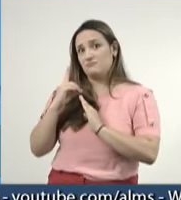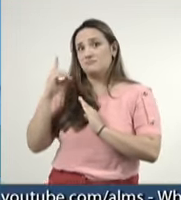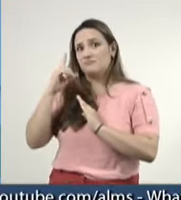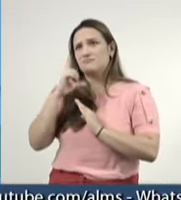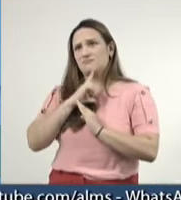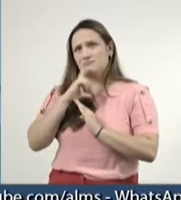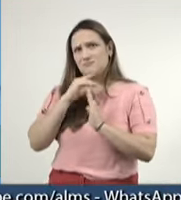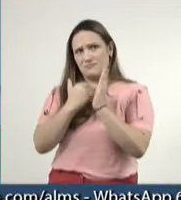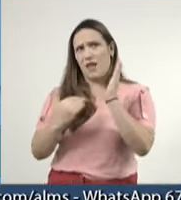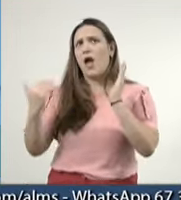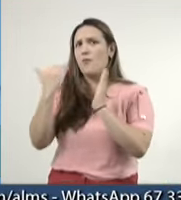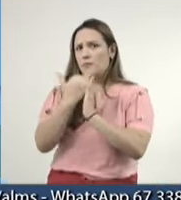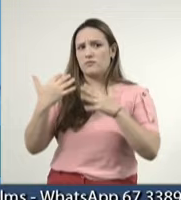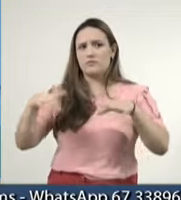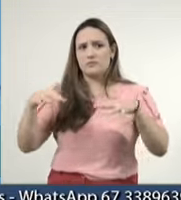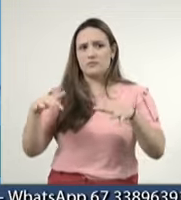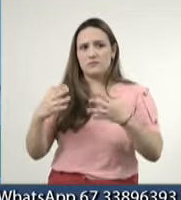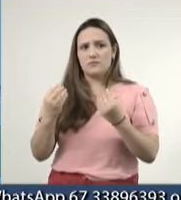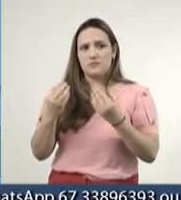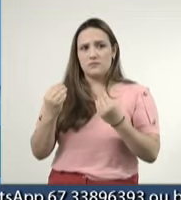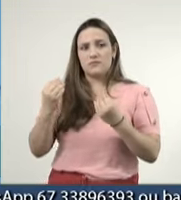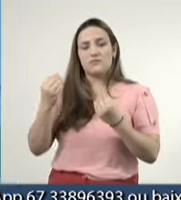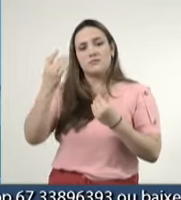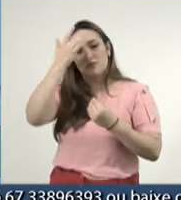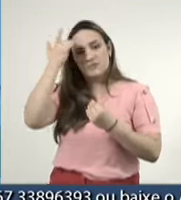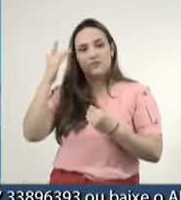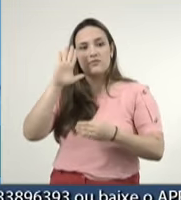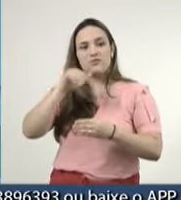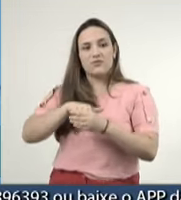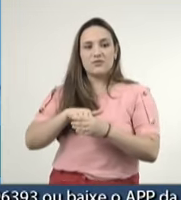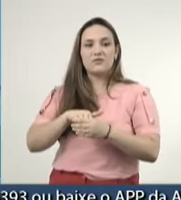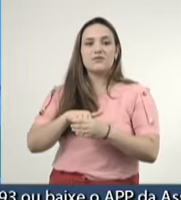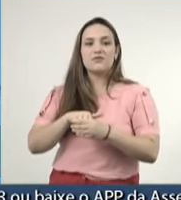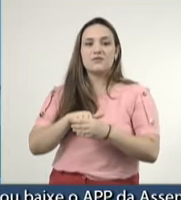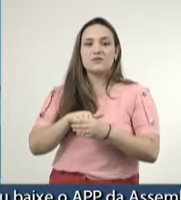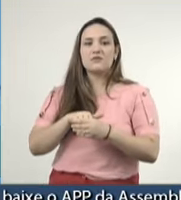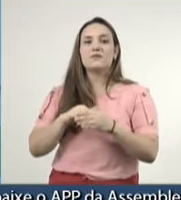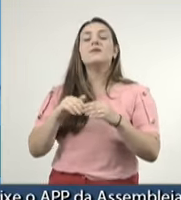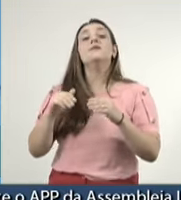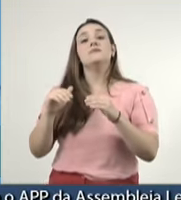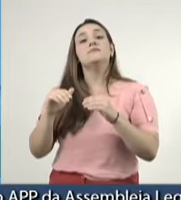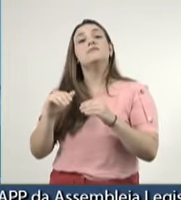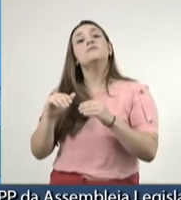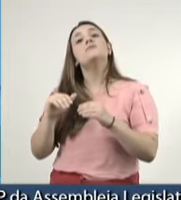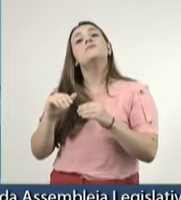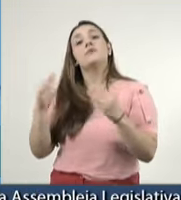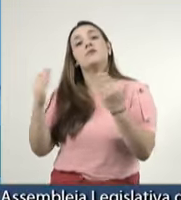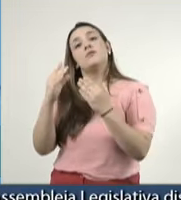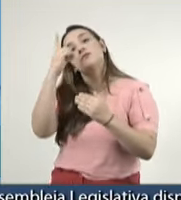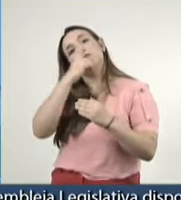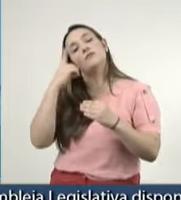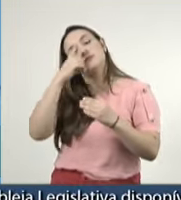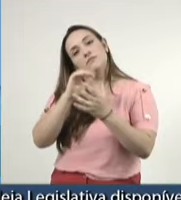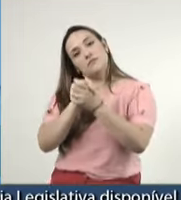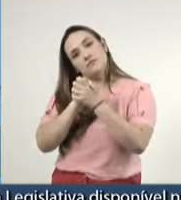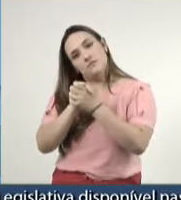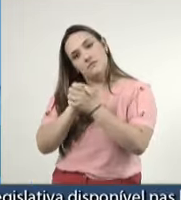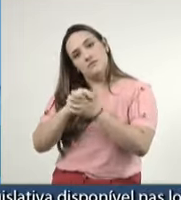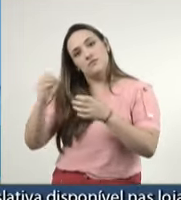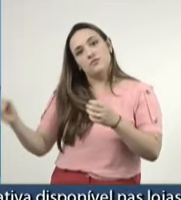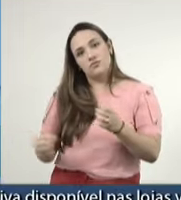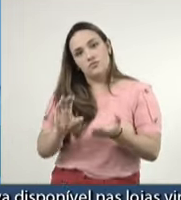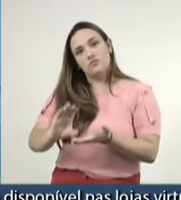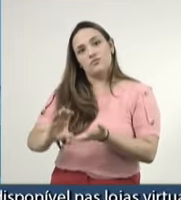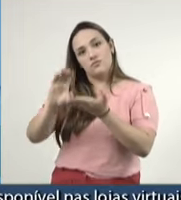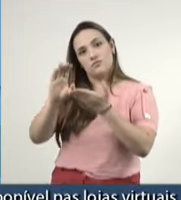tivemos um aumento considerável aí no número de pessoas que saíram das suas casas para votar no último domingo. Então, parabéns aos novos